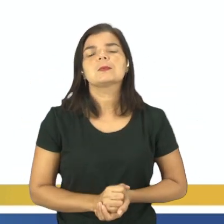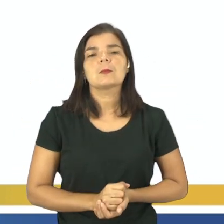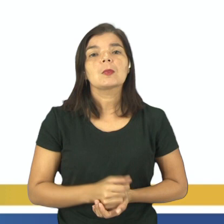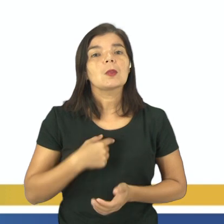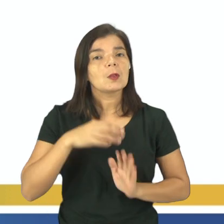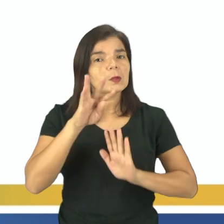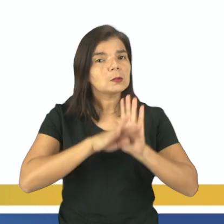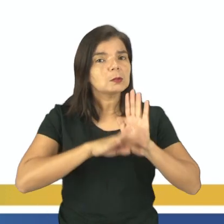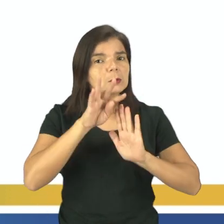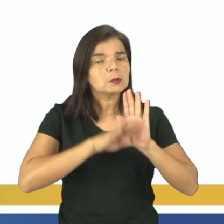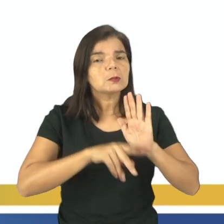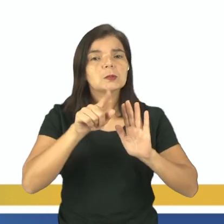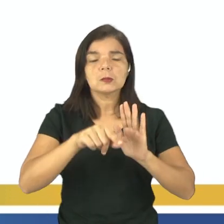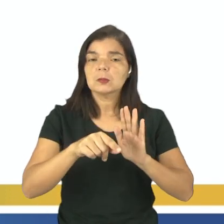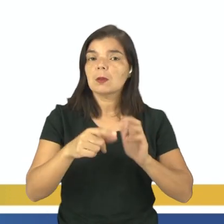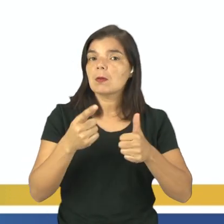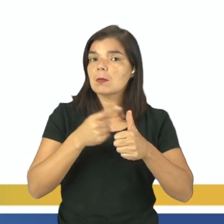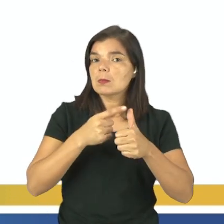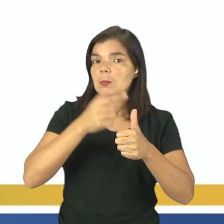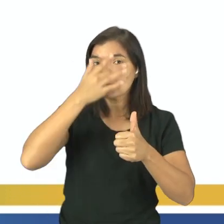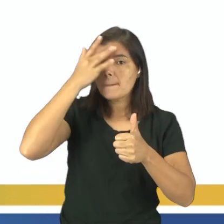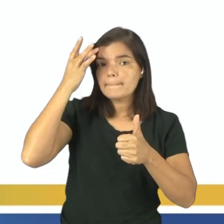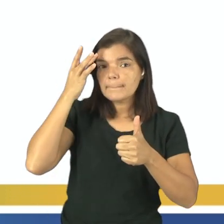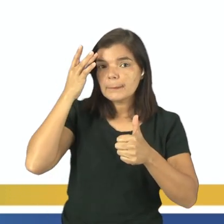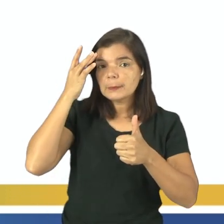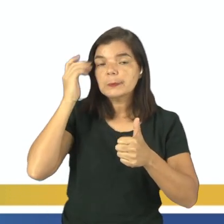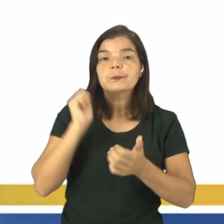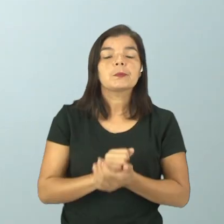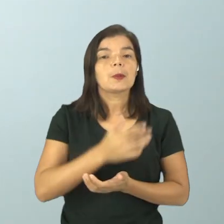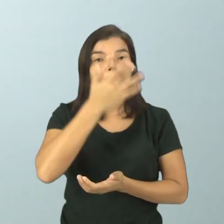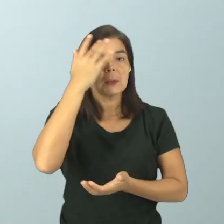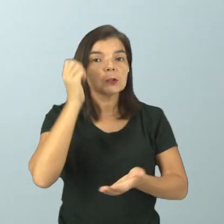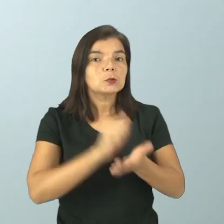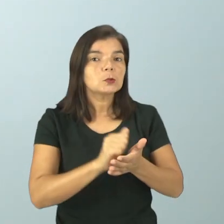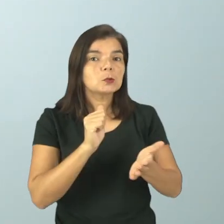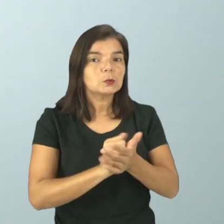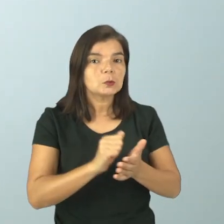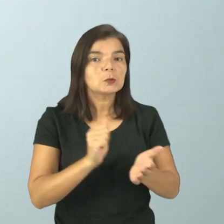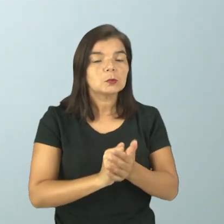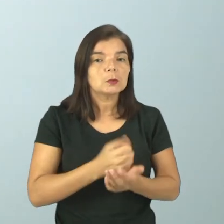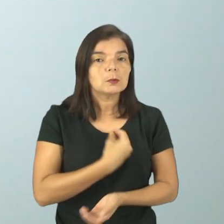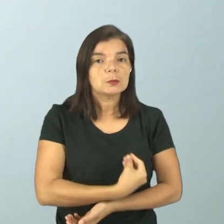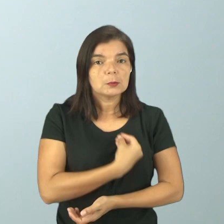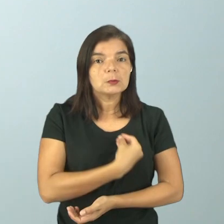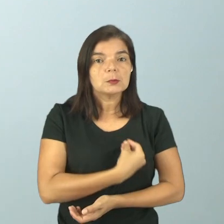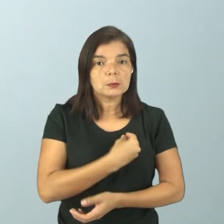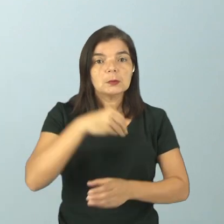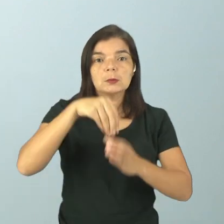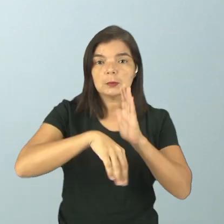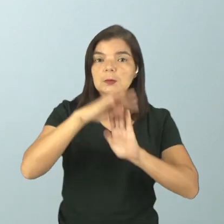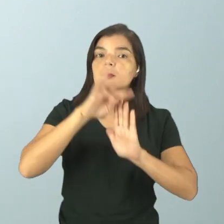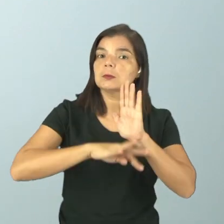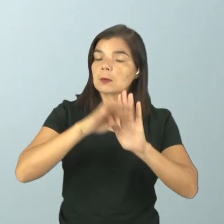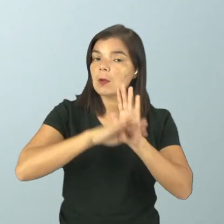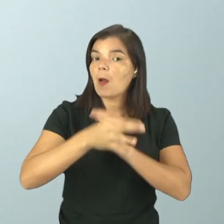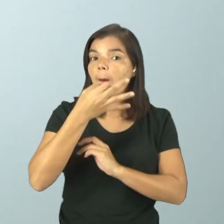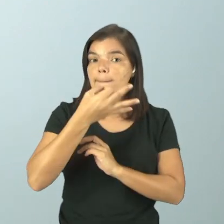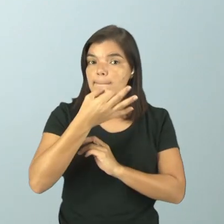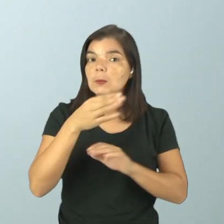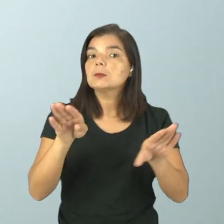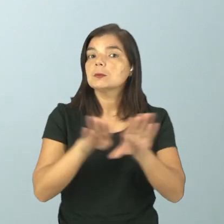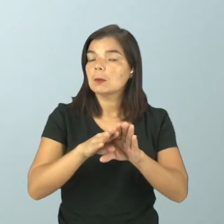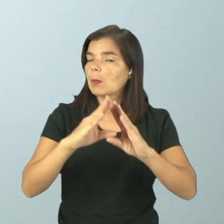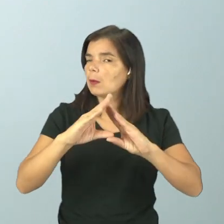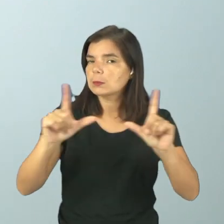esse texto ele foi escrito em primeira pessoa. O autor do texto, ele está presente no texto e a opinião dele também é